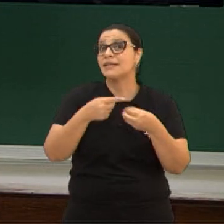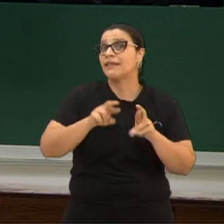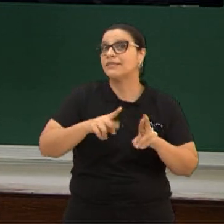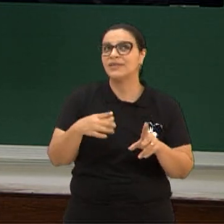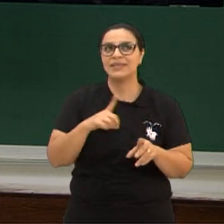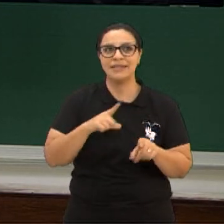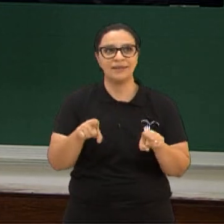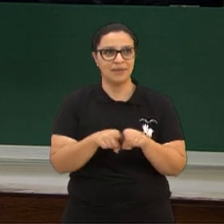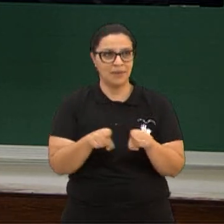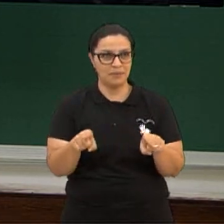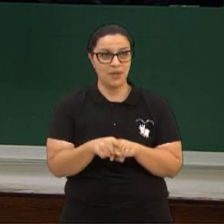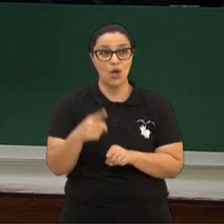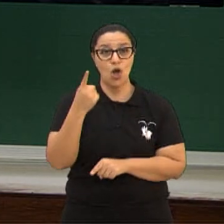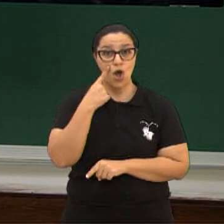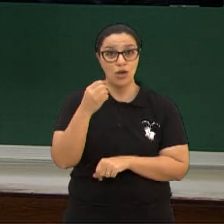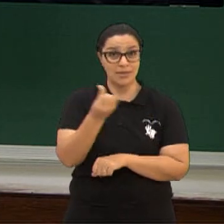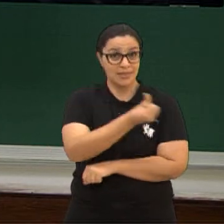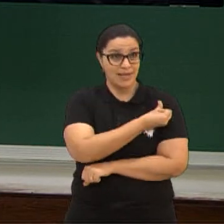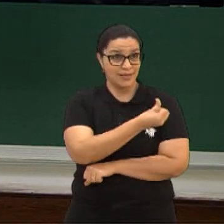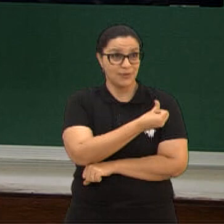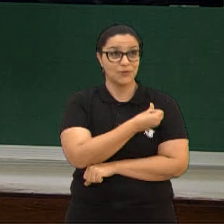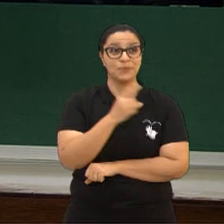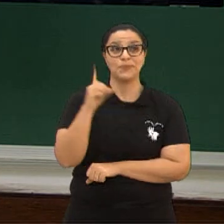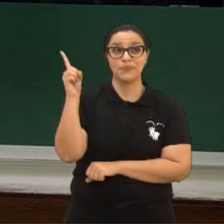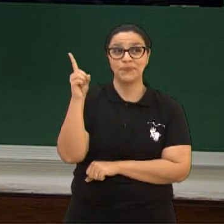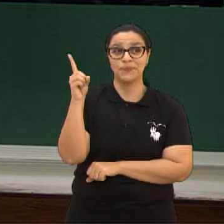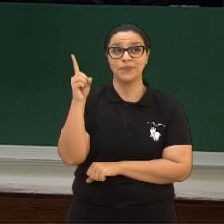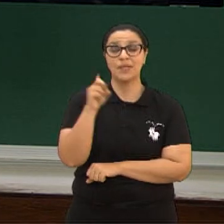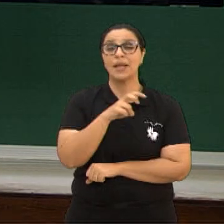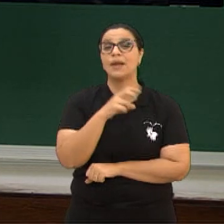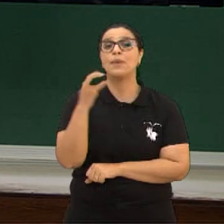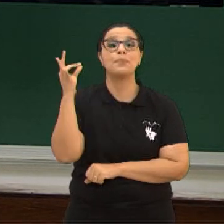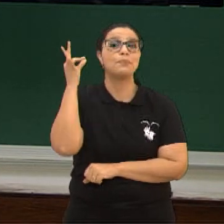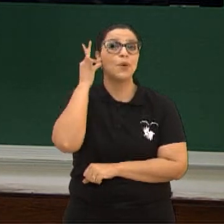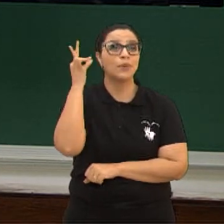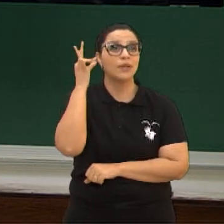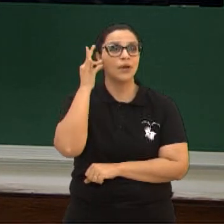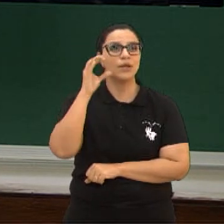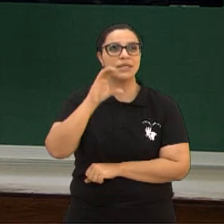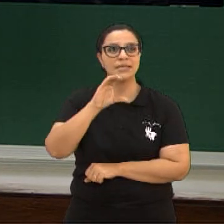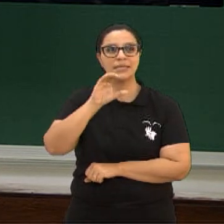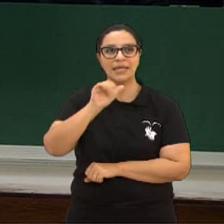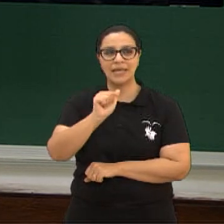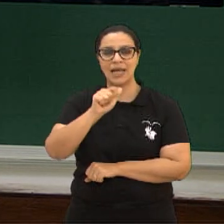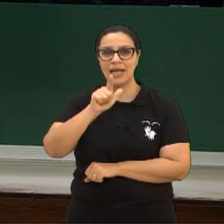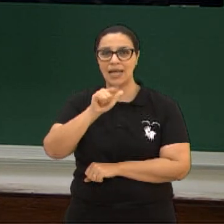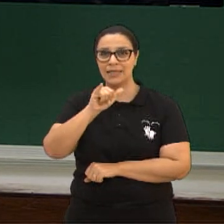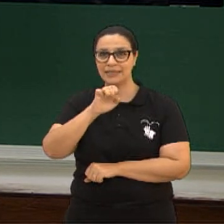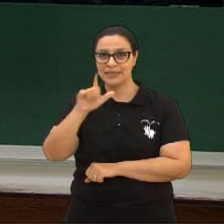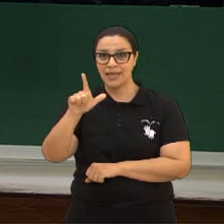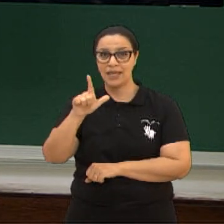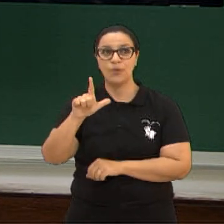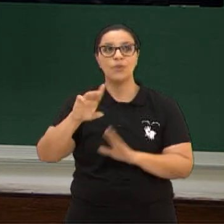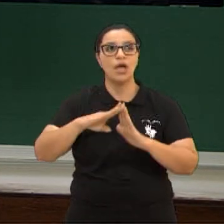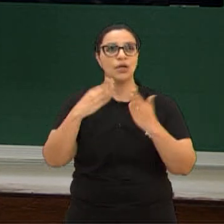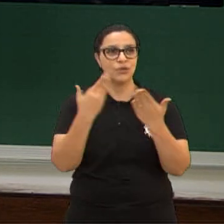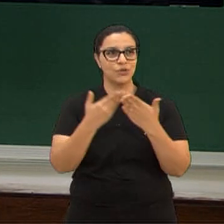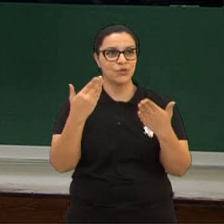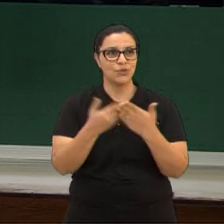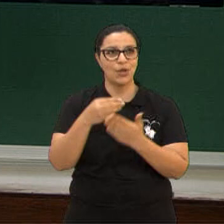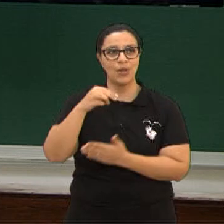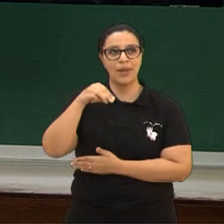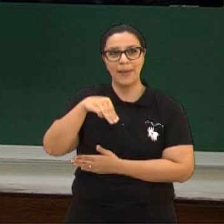3 colegas nossos do 6º ano. Nós temos o Caliel, de Ponta Grossa, lá da